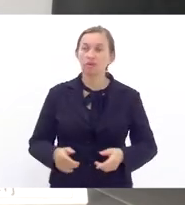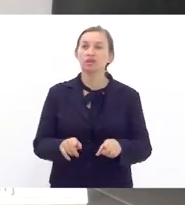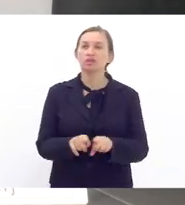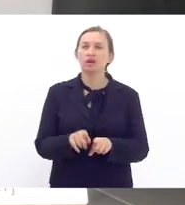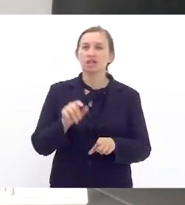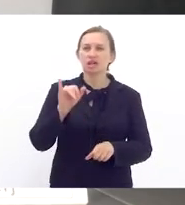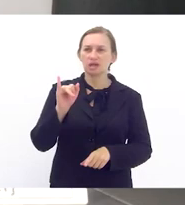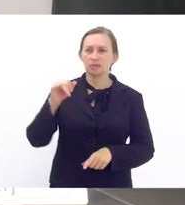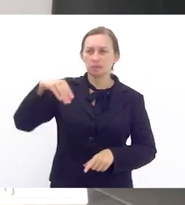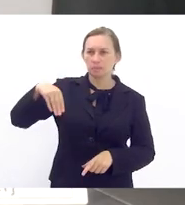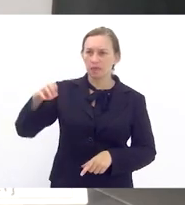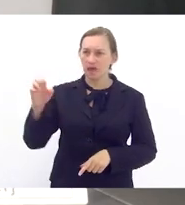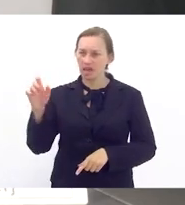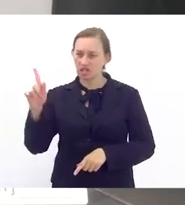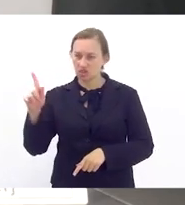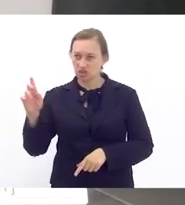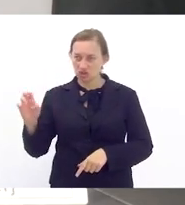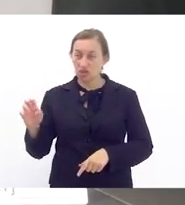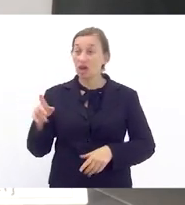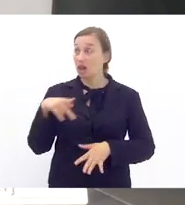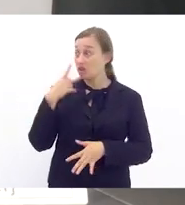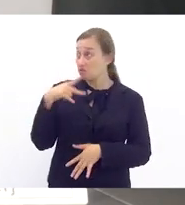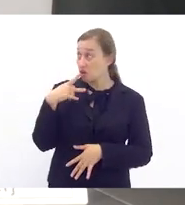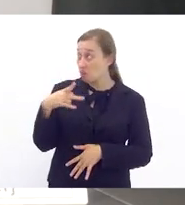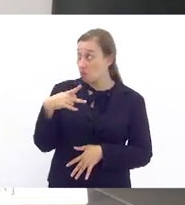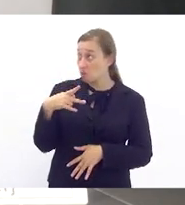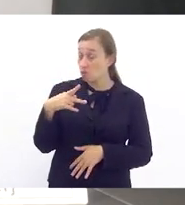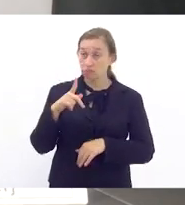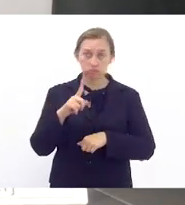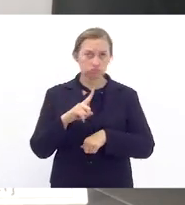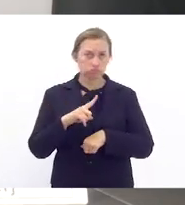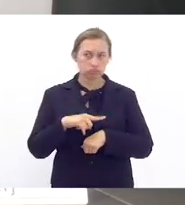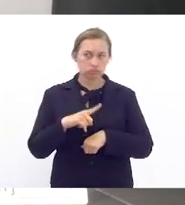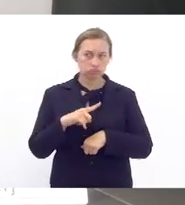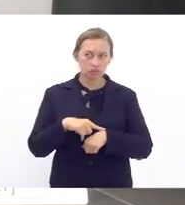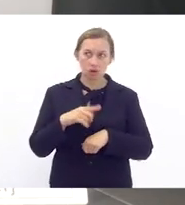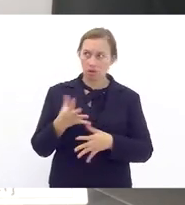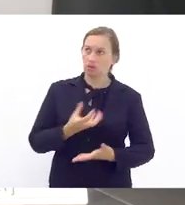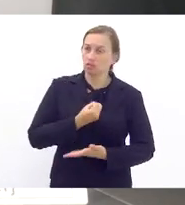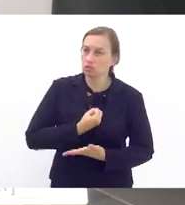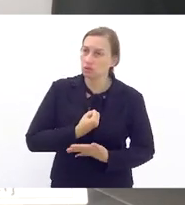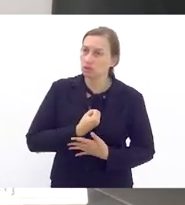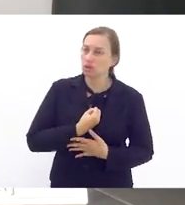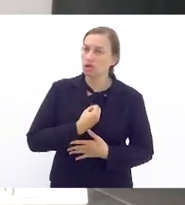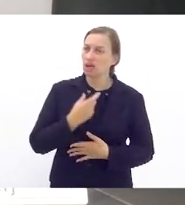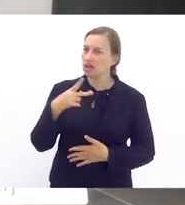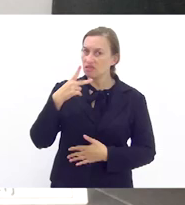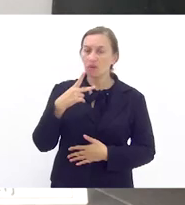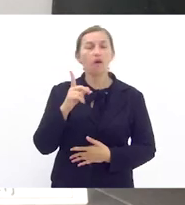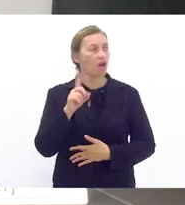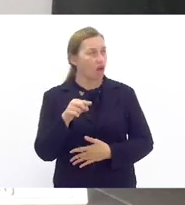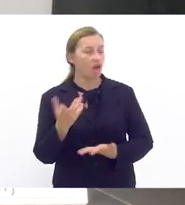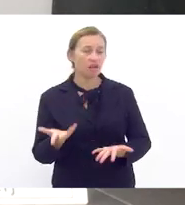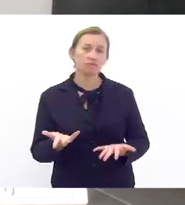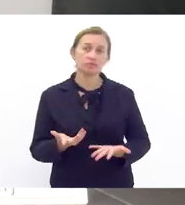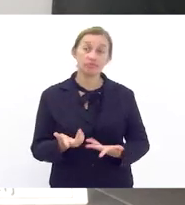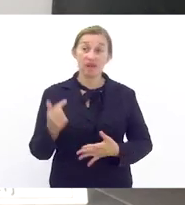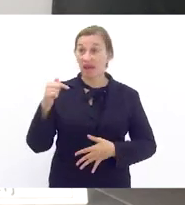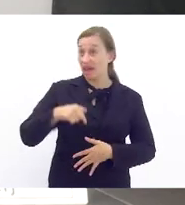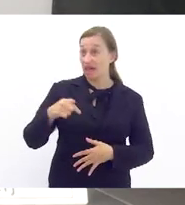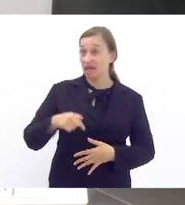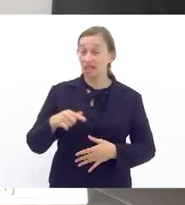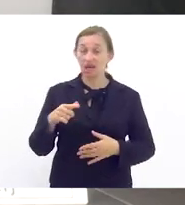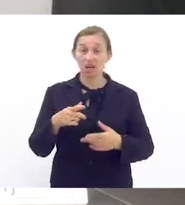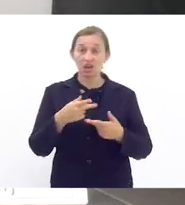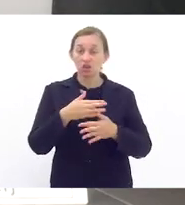Emerge, e ela falou uma coisa na hora que eu fiquei assustado com ela. Ela falou assim comigo, ah, pois é, aqui vem todo